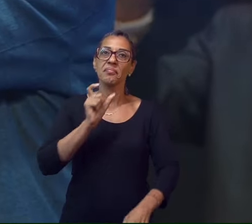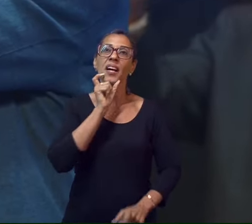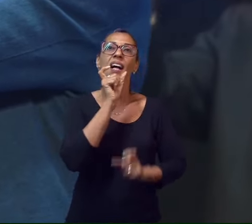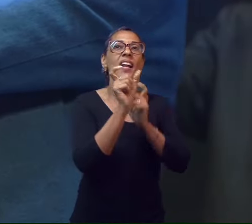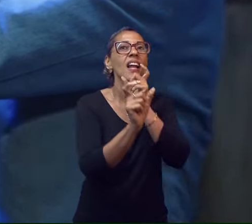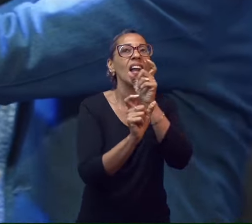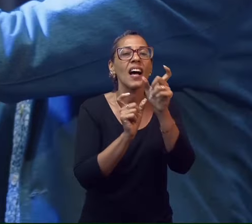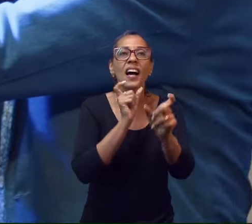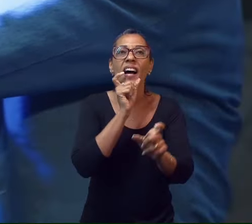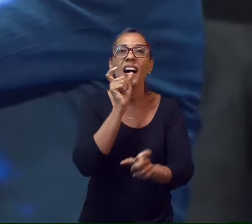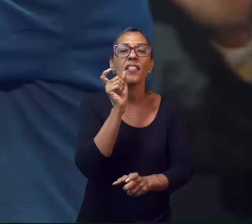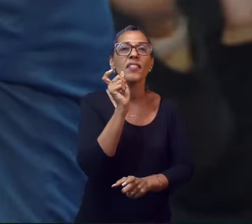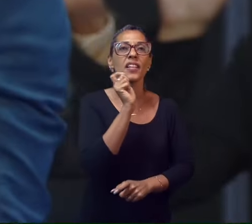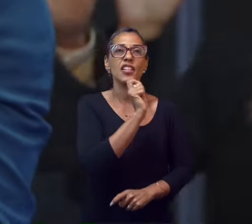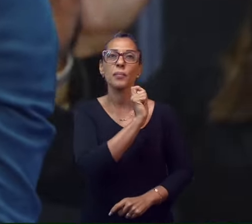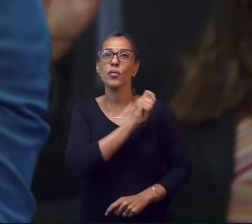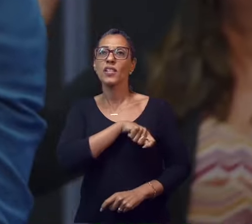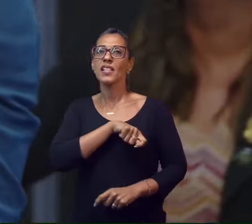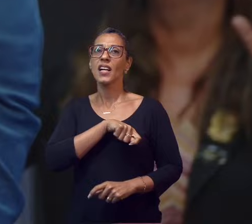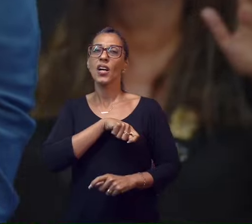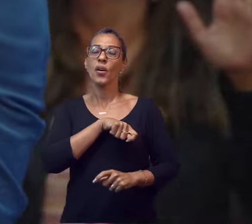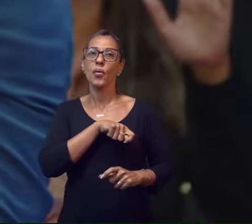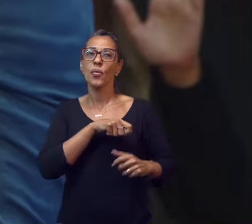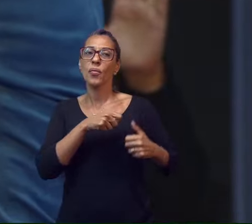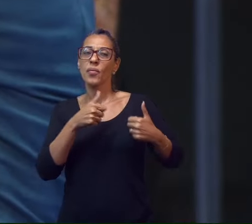nenhuma maldição